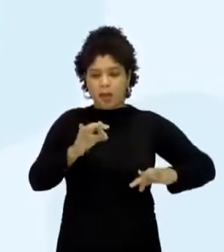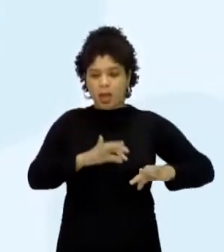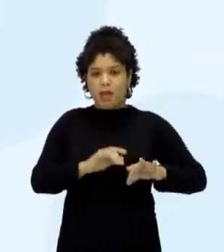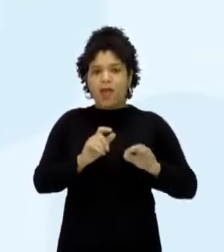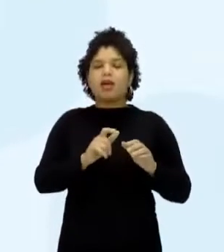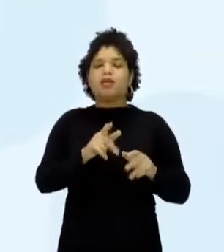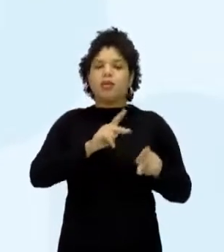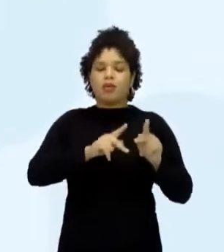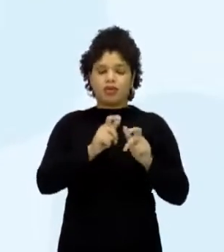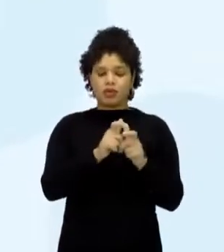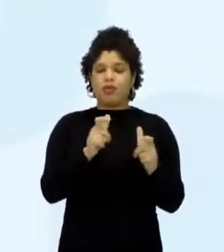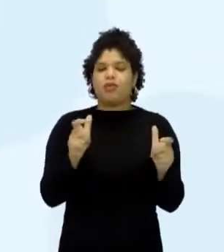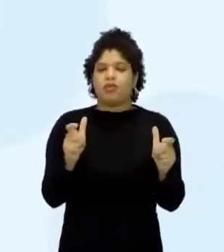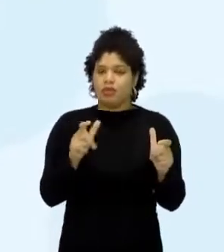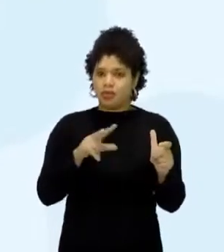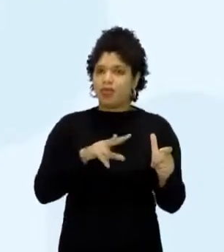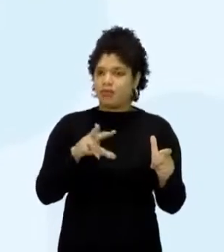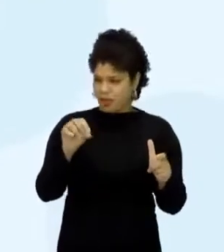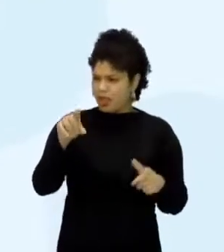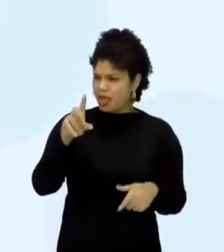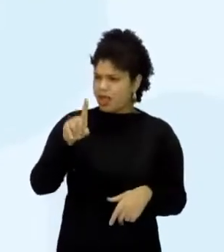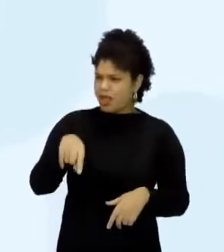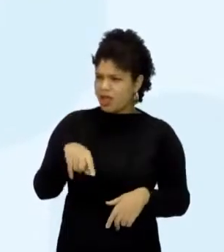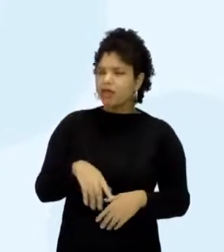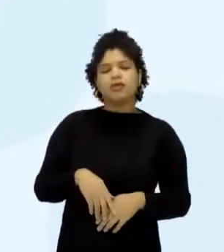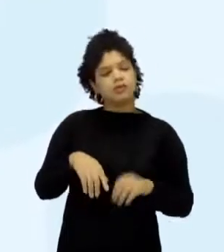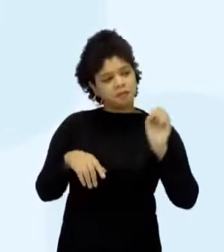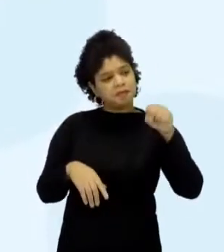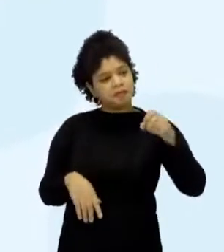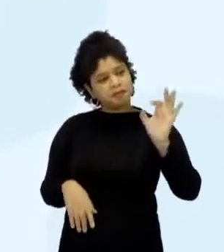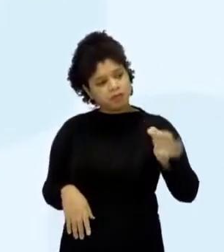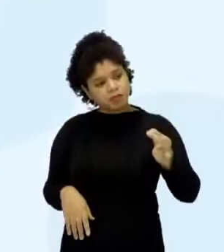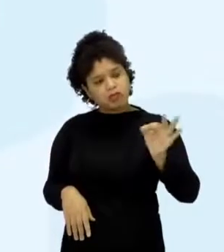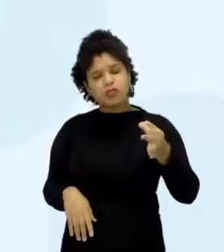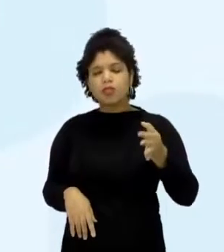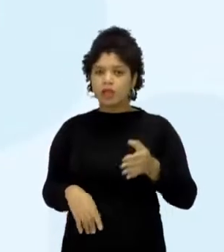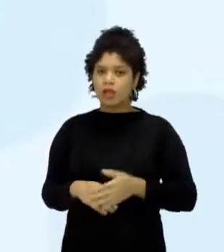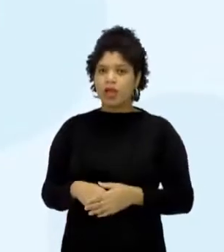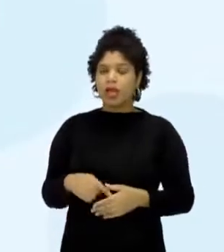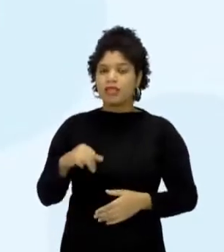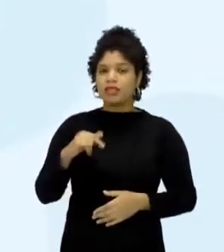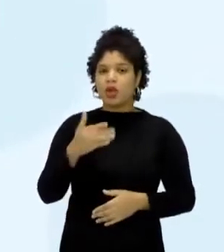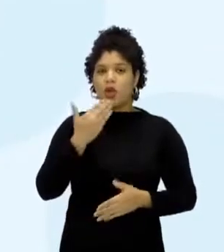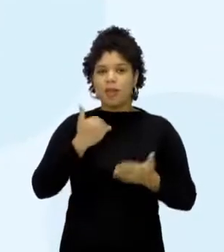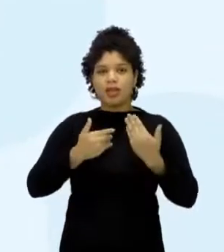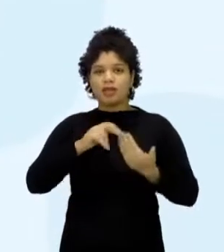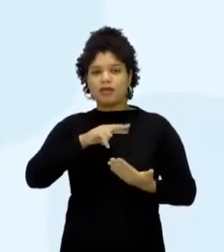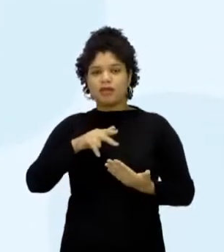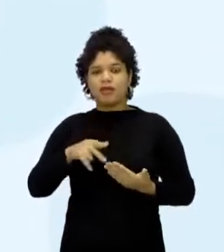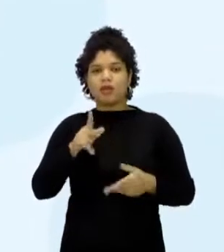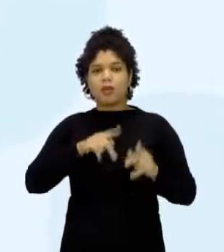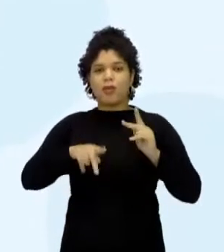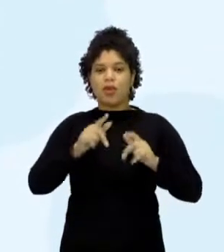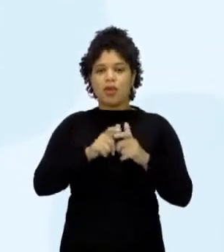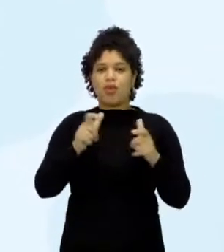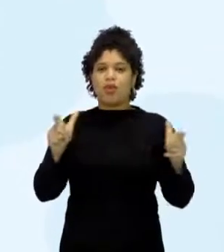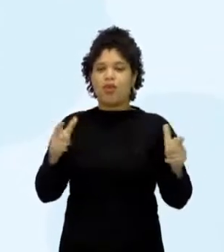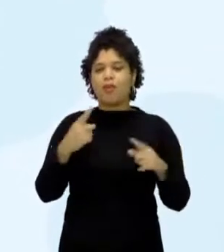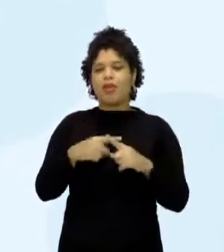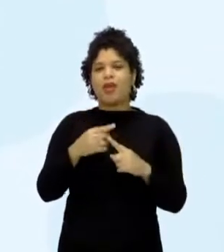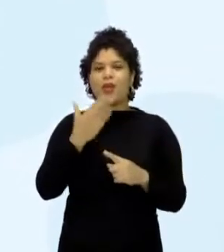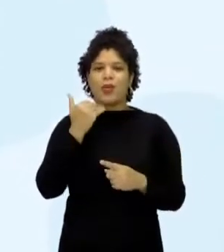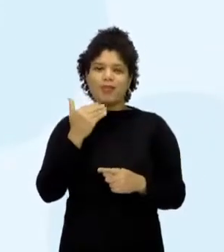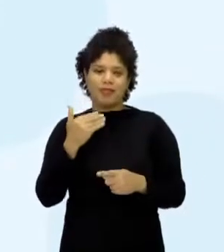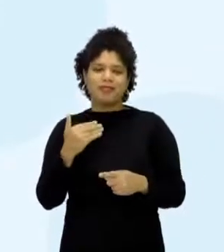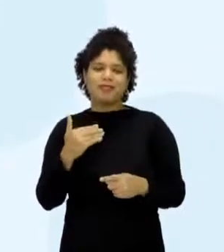crescimento e o crescimento da população, a população cresce muito mais rápido do que os alimentos, exatamente. Então